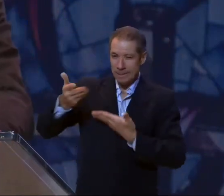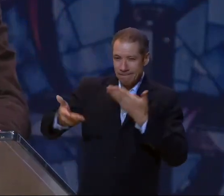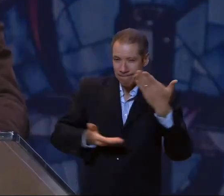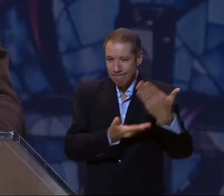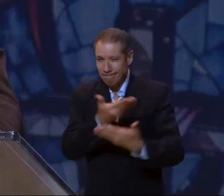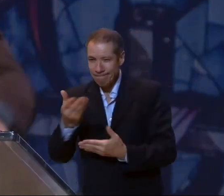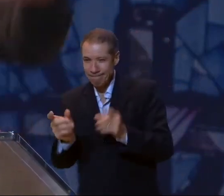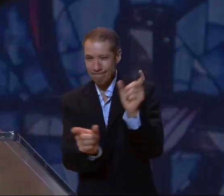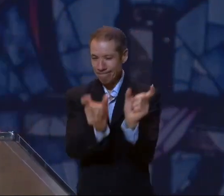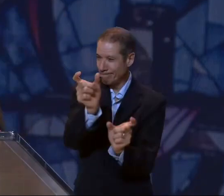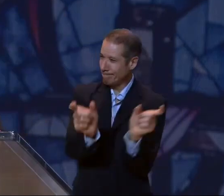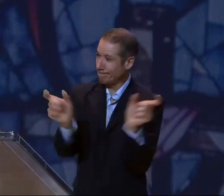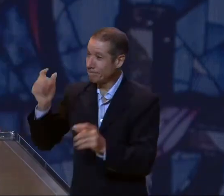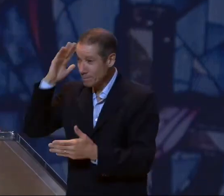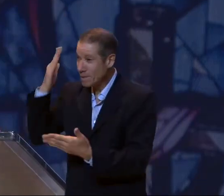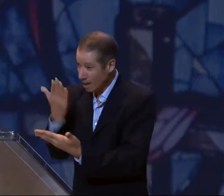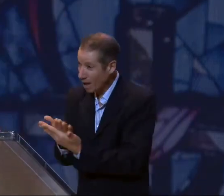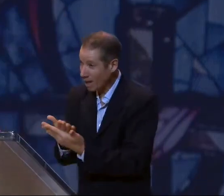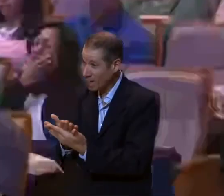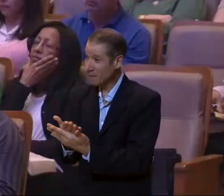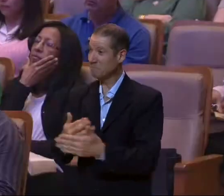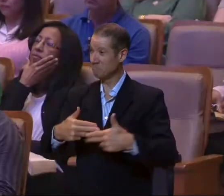os outros. Você crê nisso?